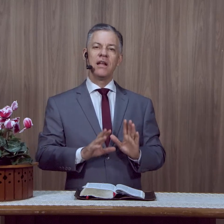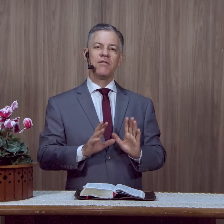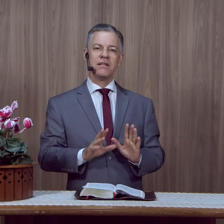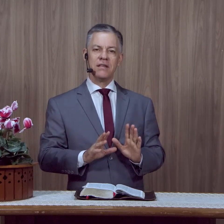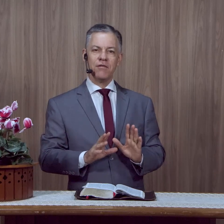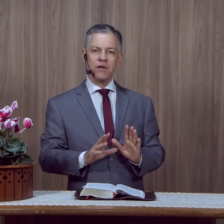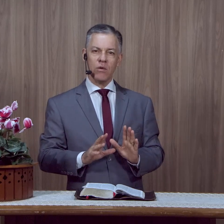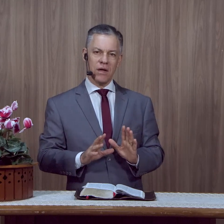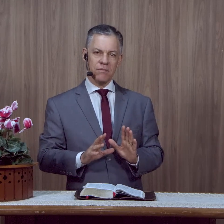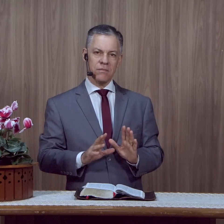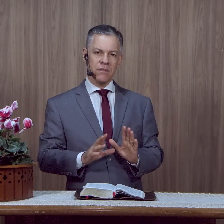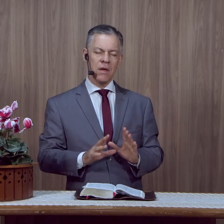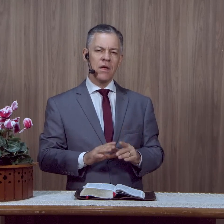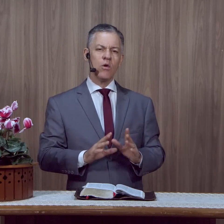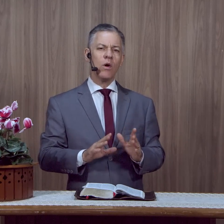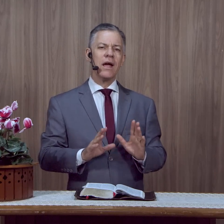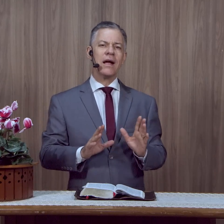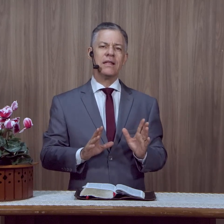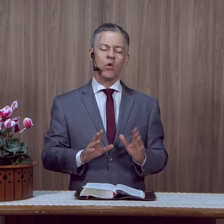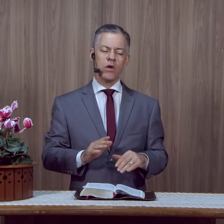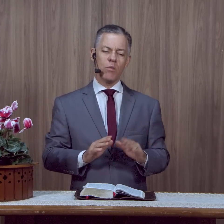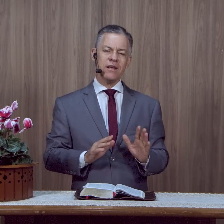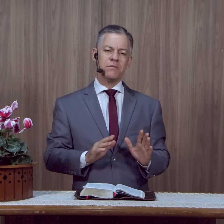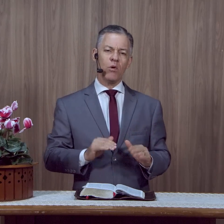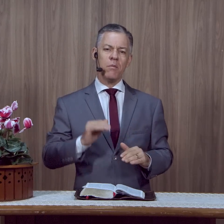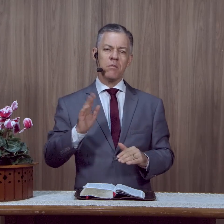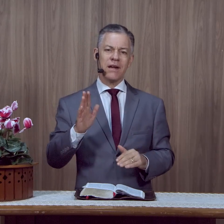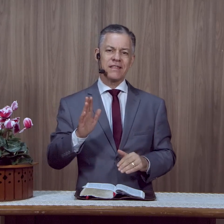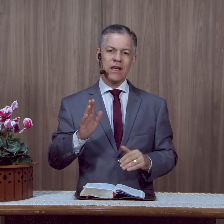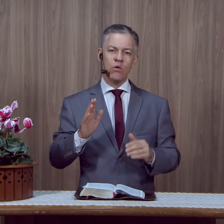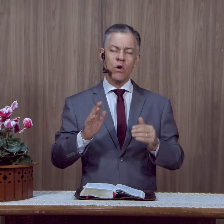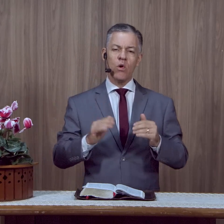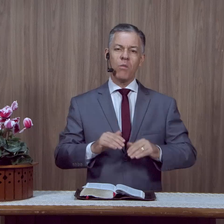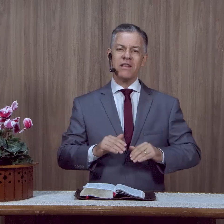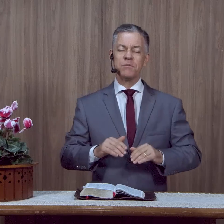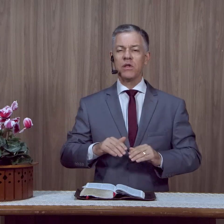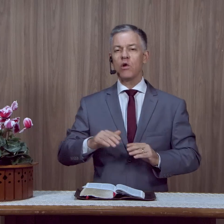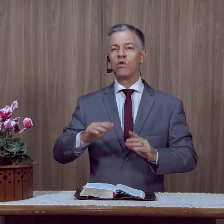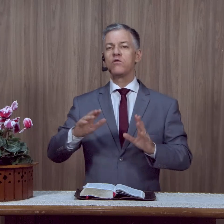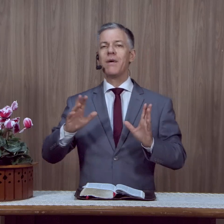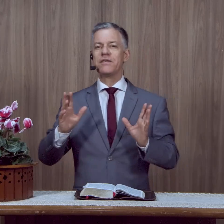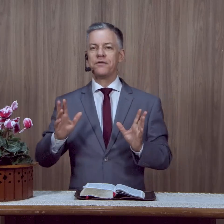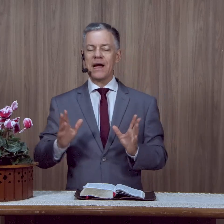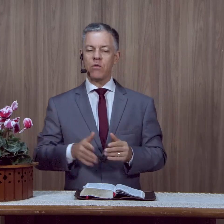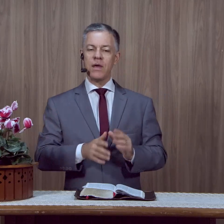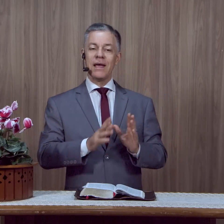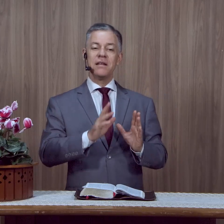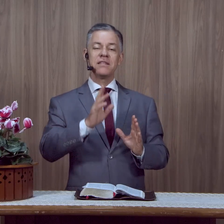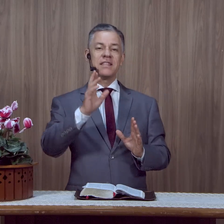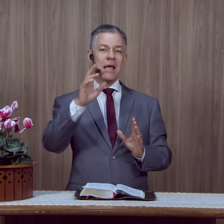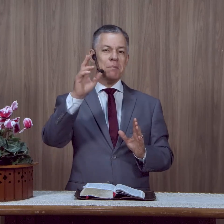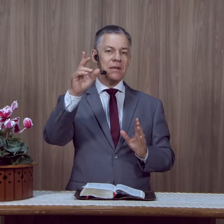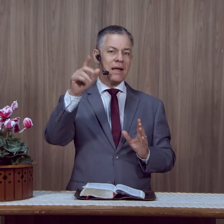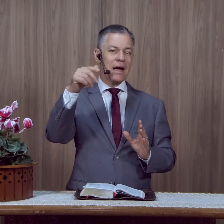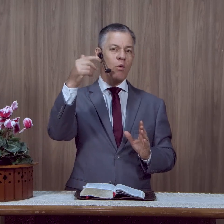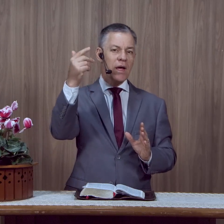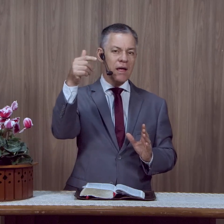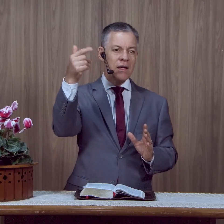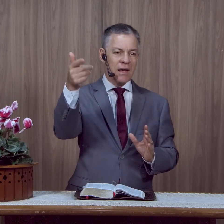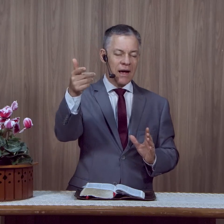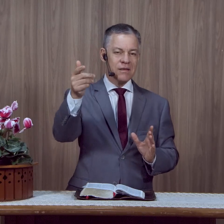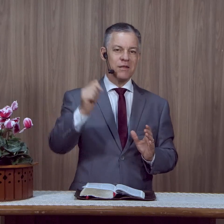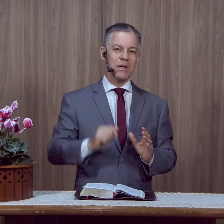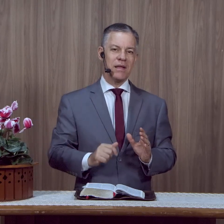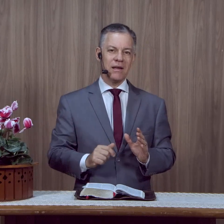necessariamente, ele vai servir alguém. Em qualquer categoria, o mais pobre, o mais rico, o mais poderoso, o mais fraco. Ele sempre terá